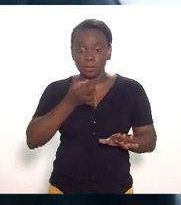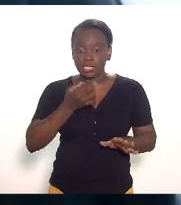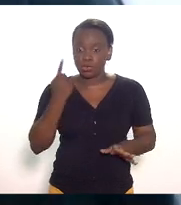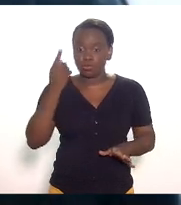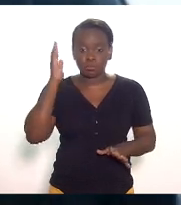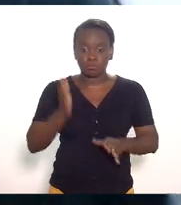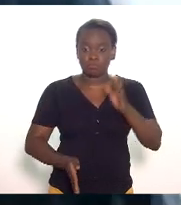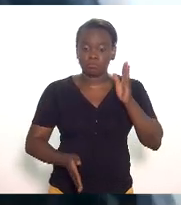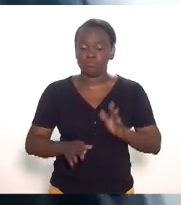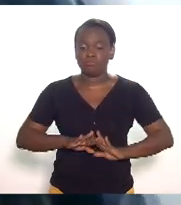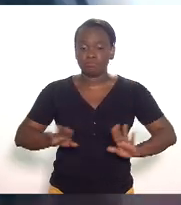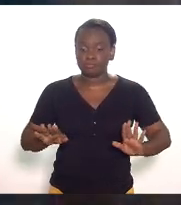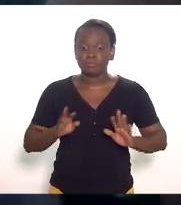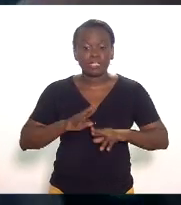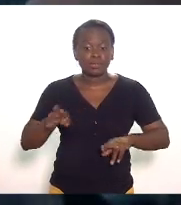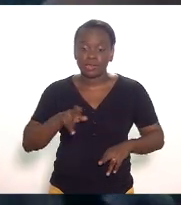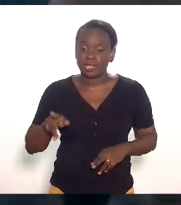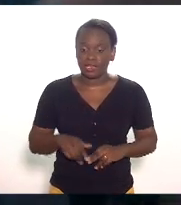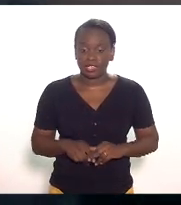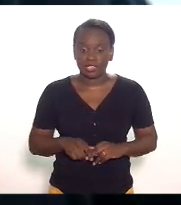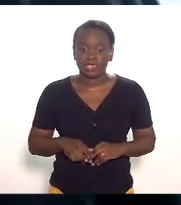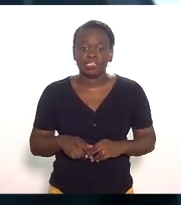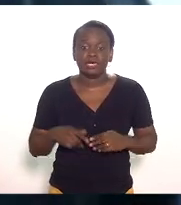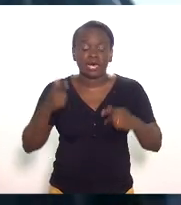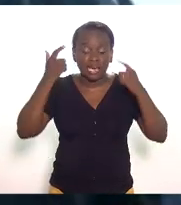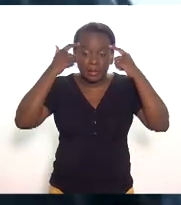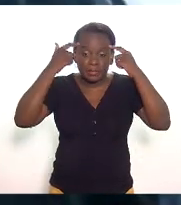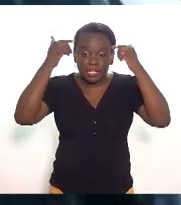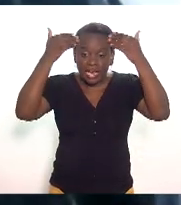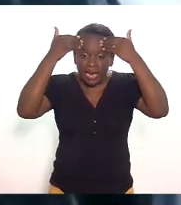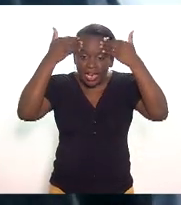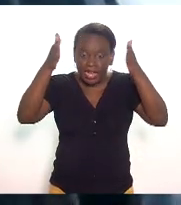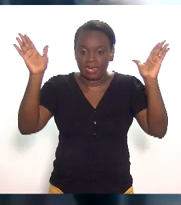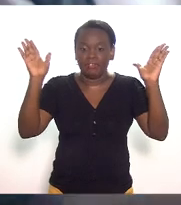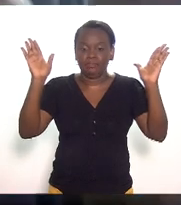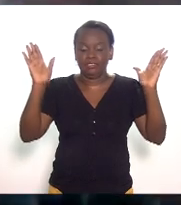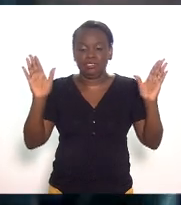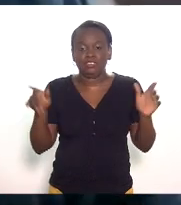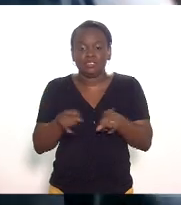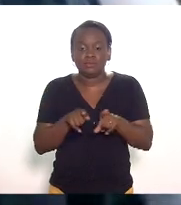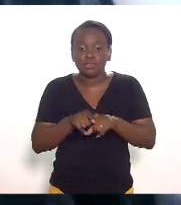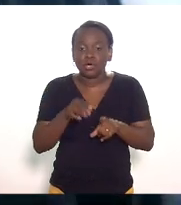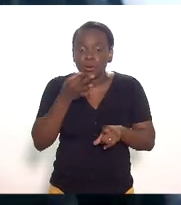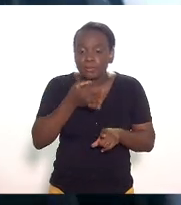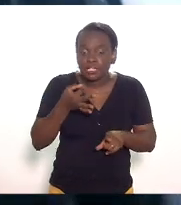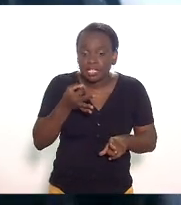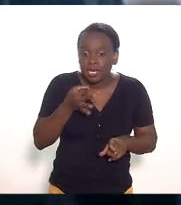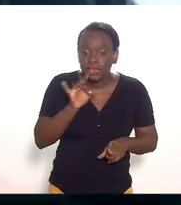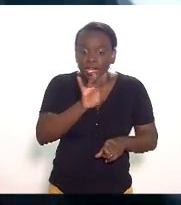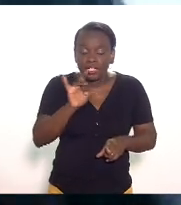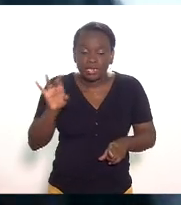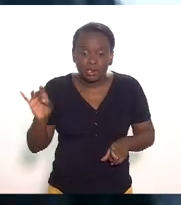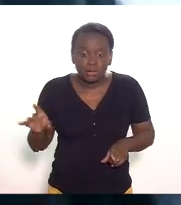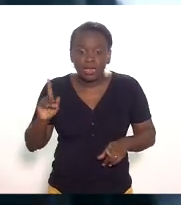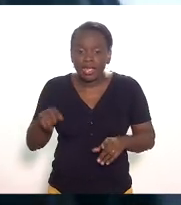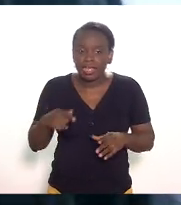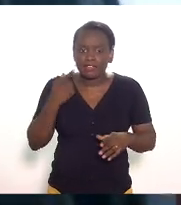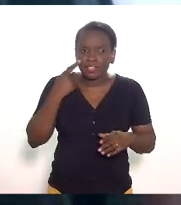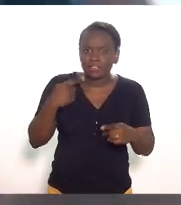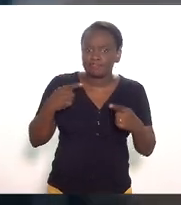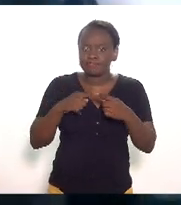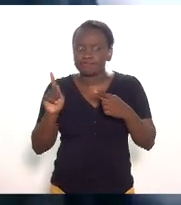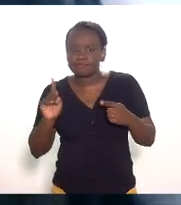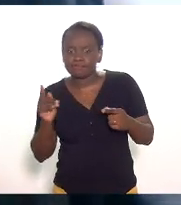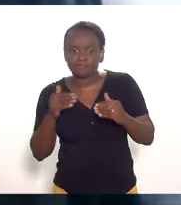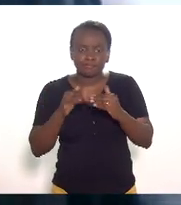única. Não é isso. As mentes se abrem e as opiniões se formam no contraditório.